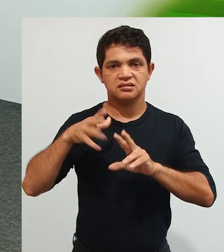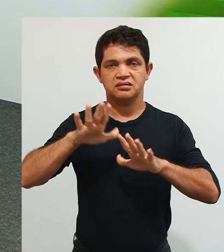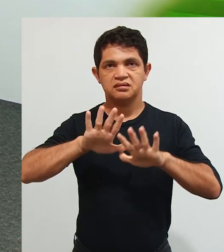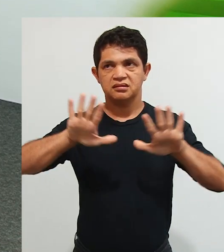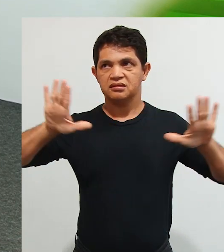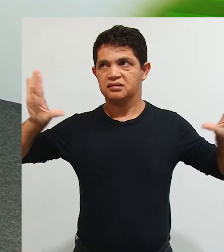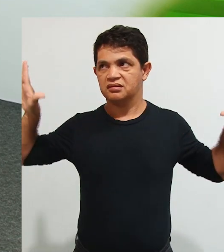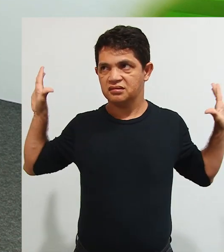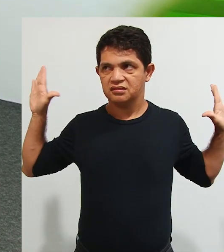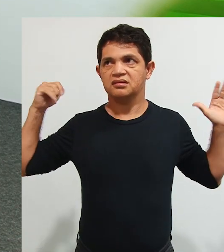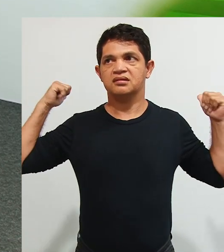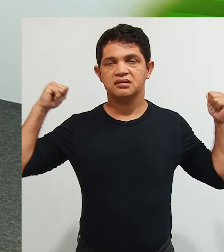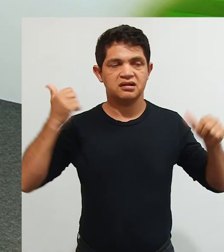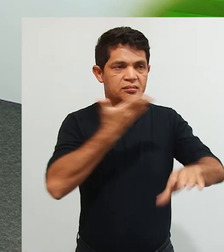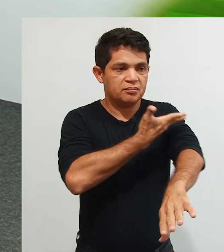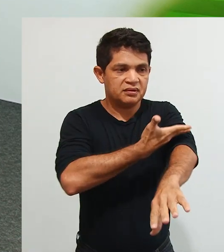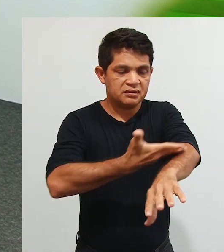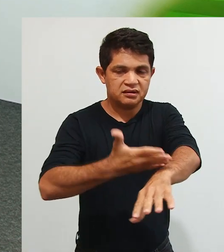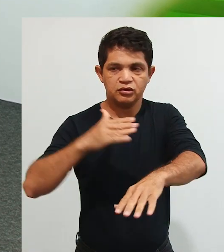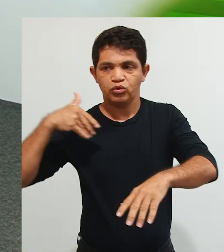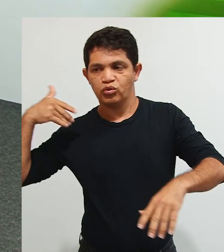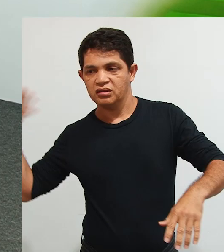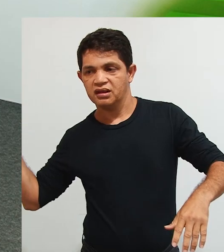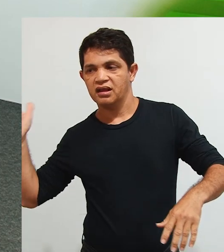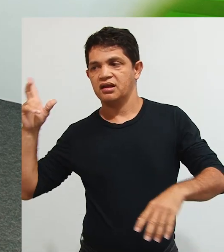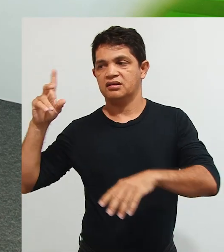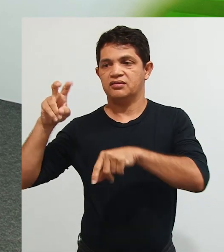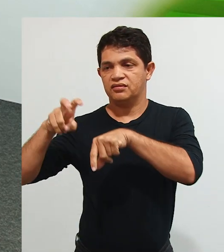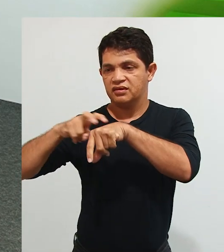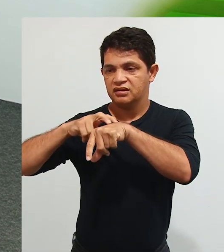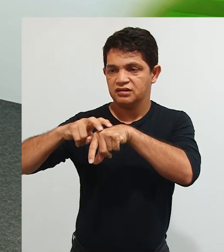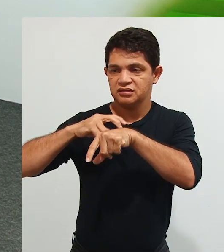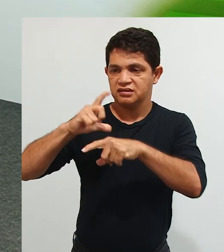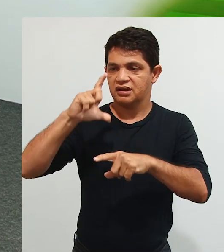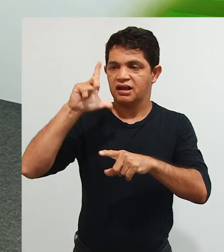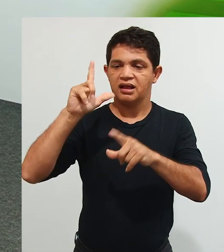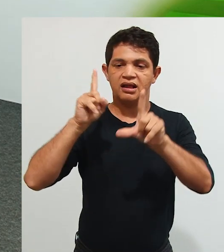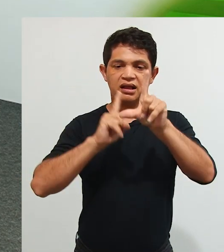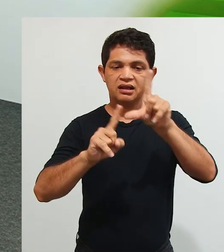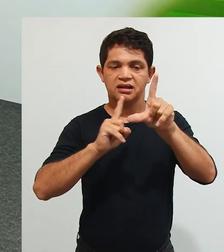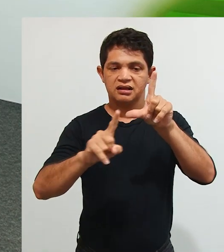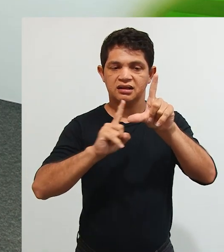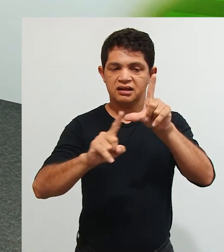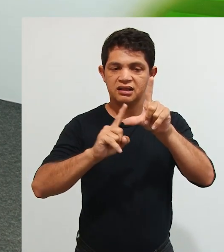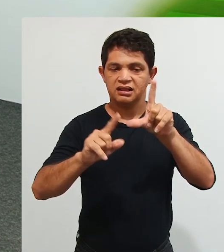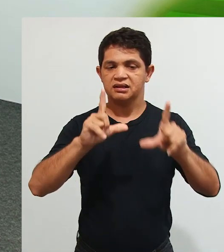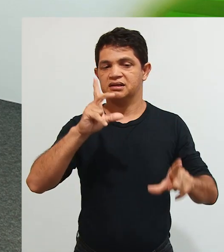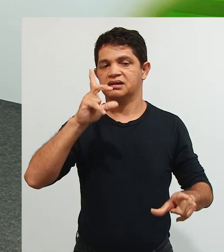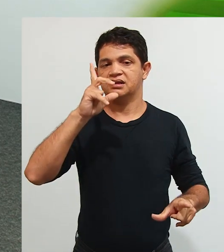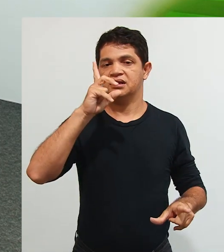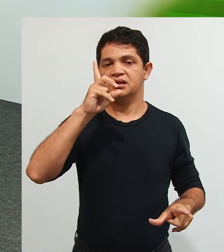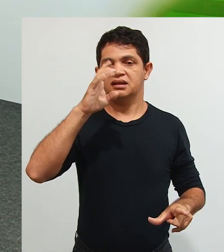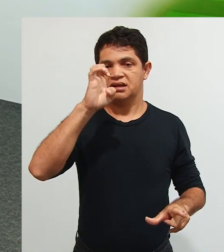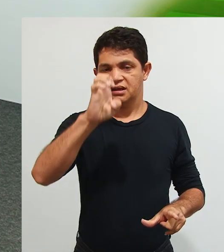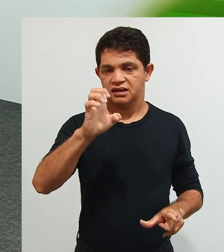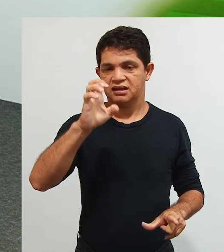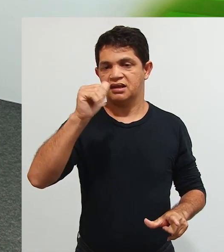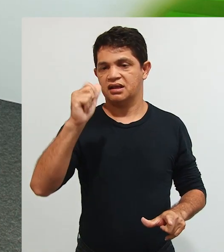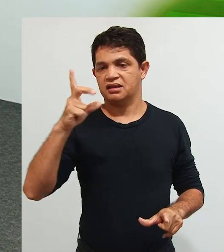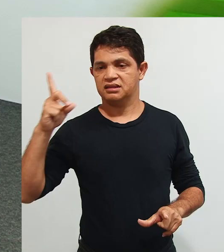branca com pontos interligados. Em letras grandes está escrito EAD